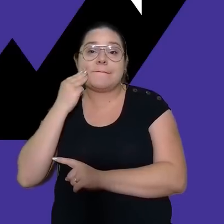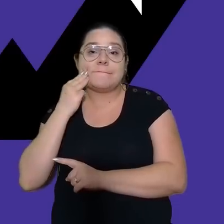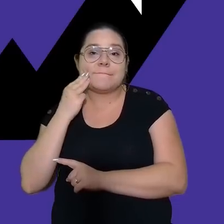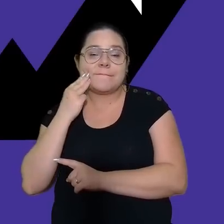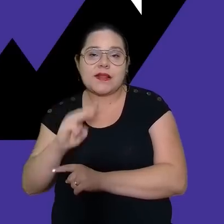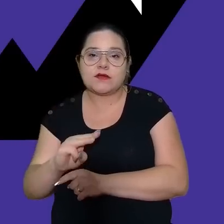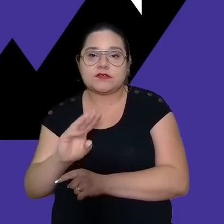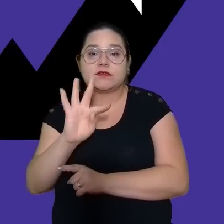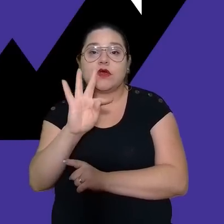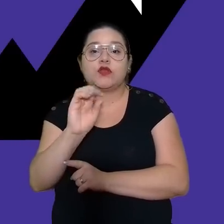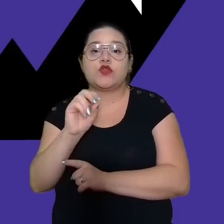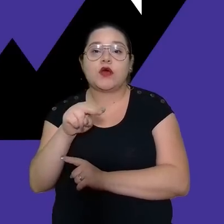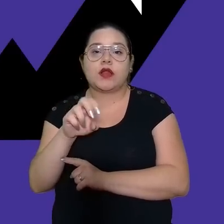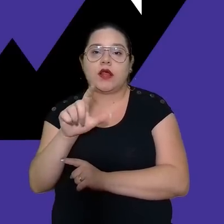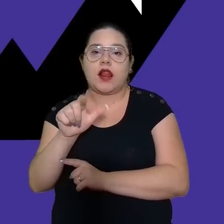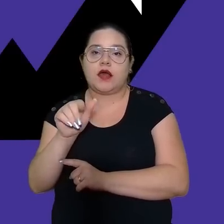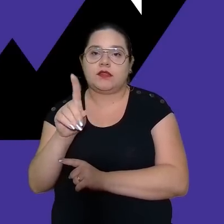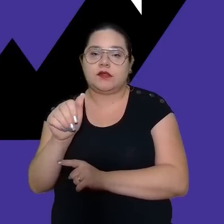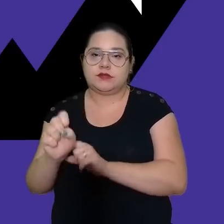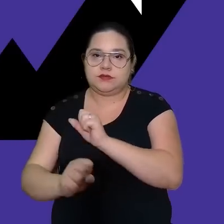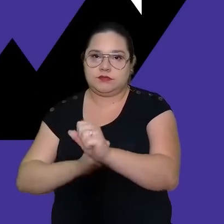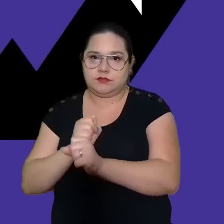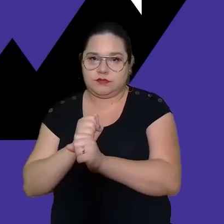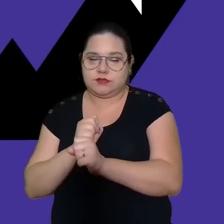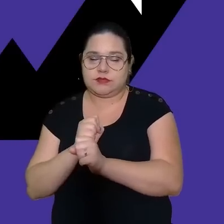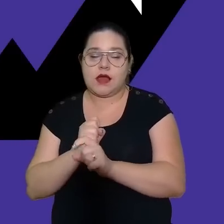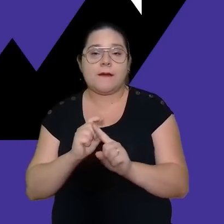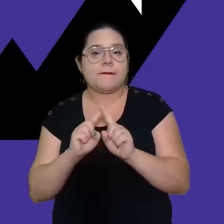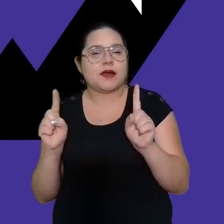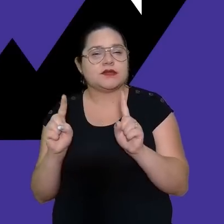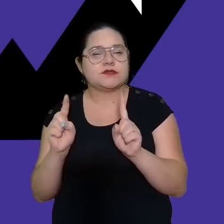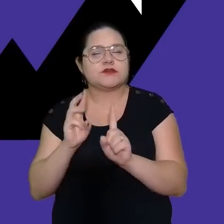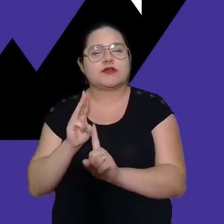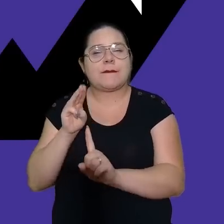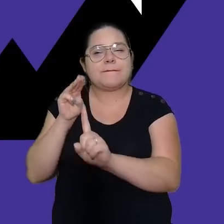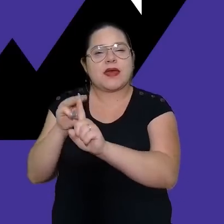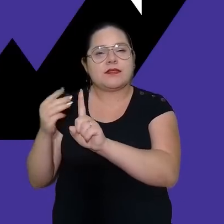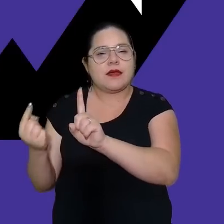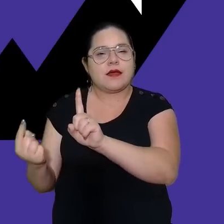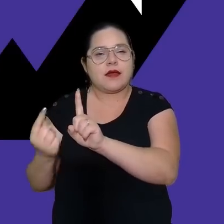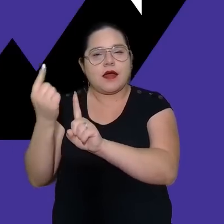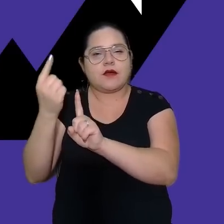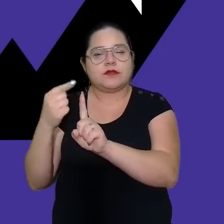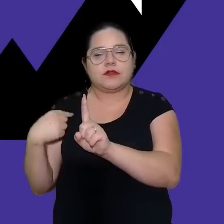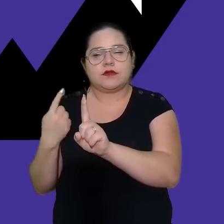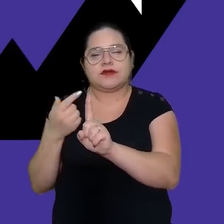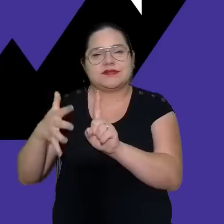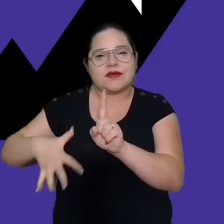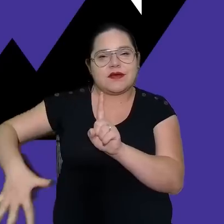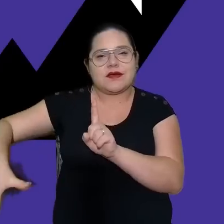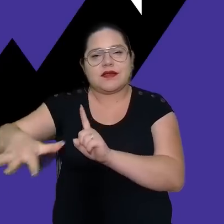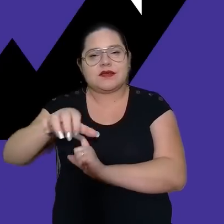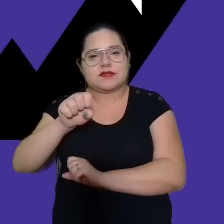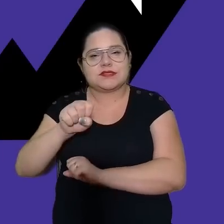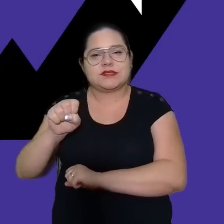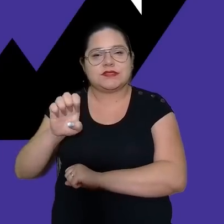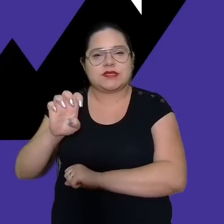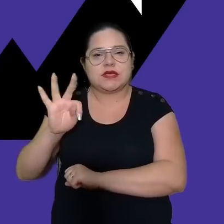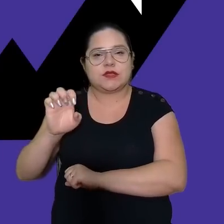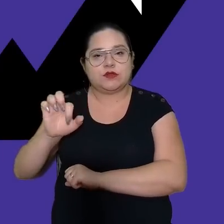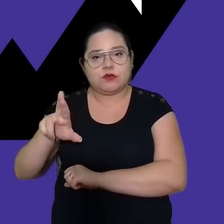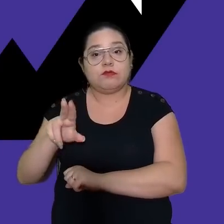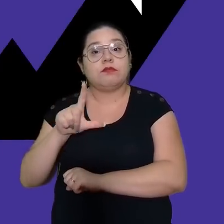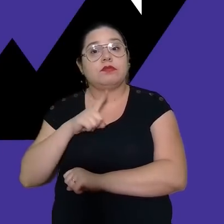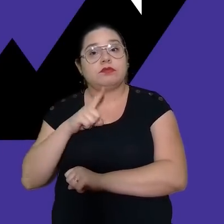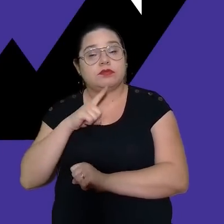ano, mas eu coloco com uma auto-meta do nosso segmento, do nosso setor. E aí sim nós vamos ter a